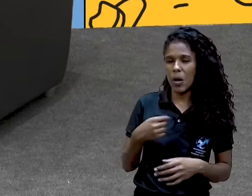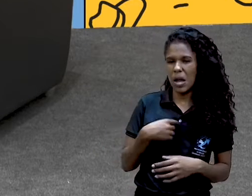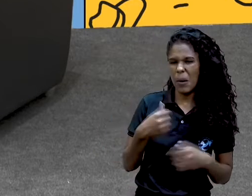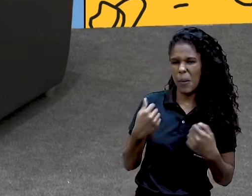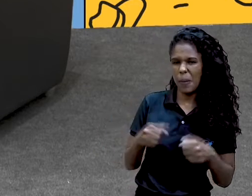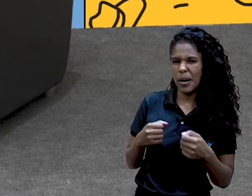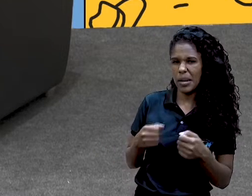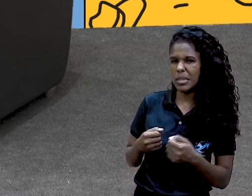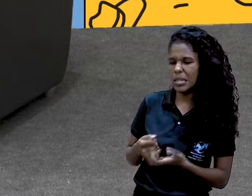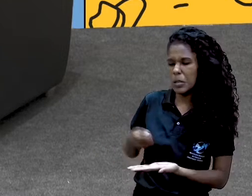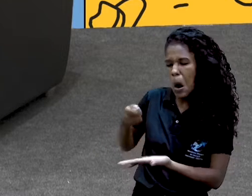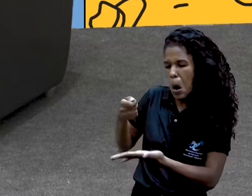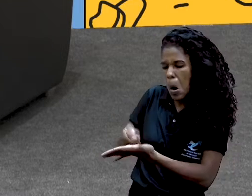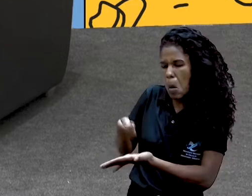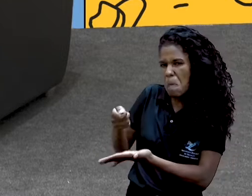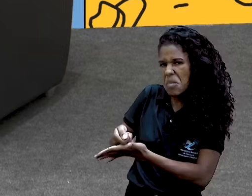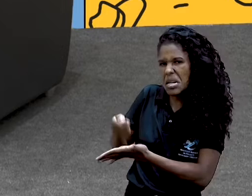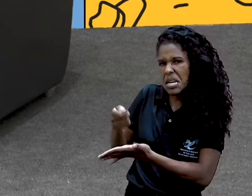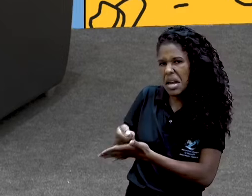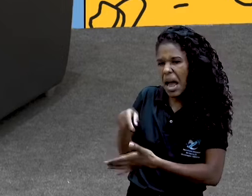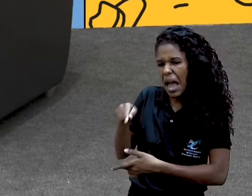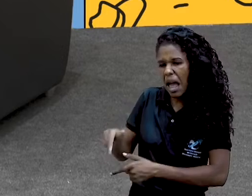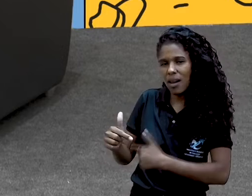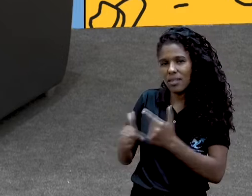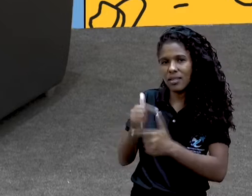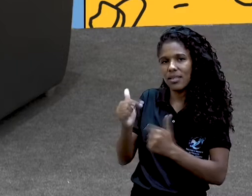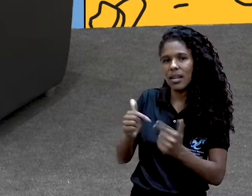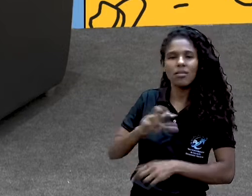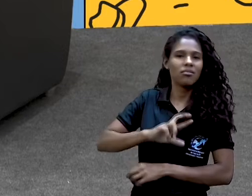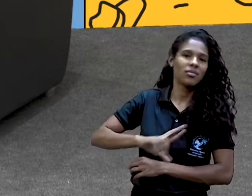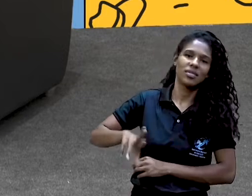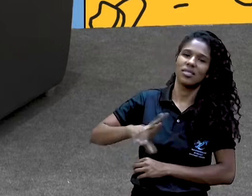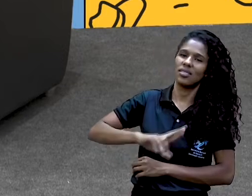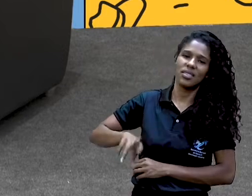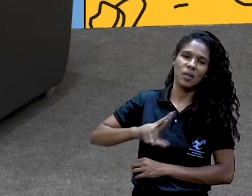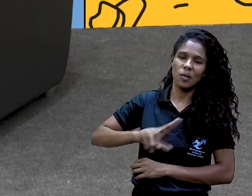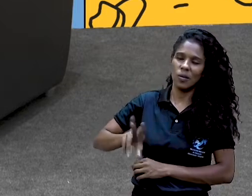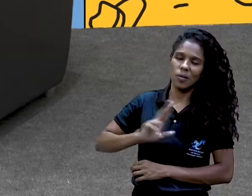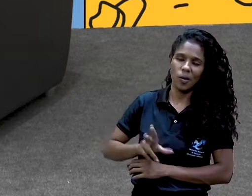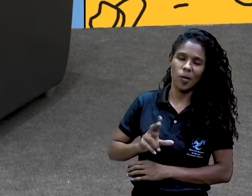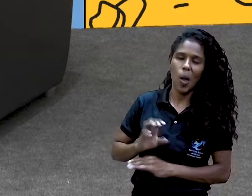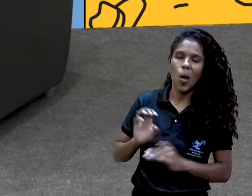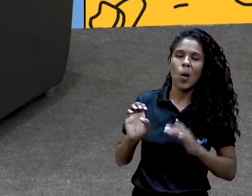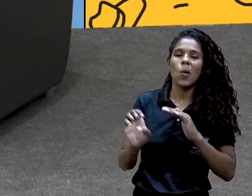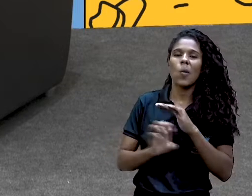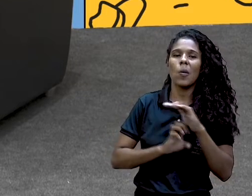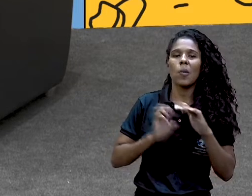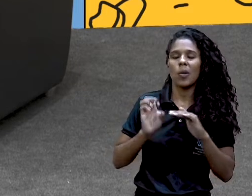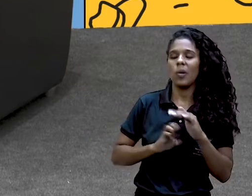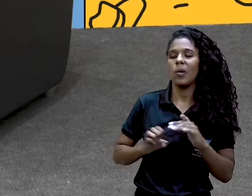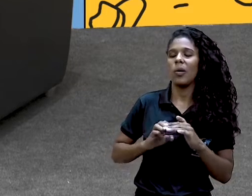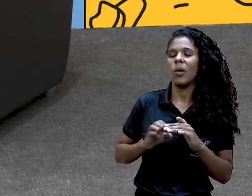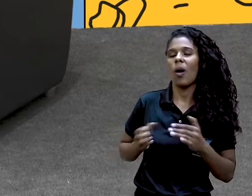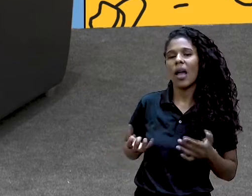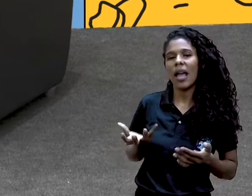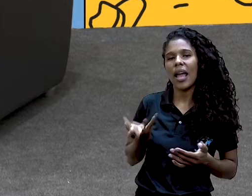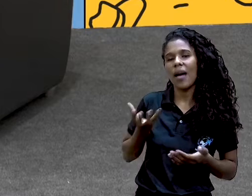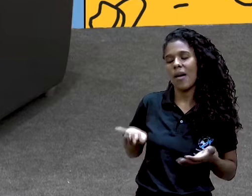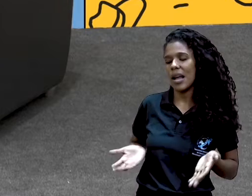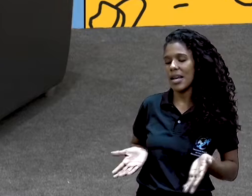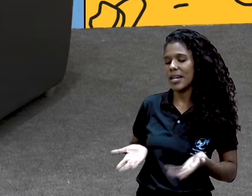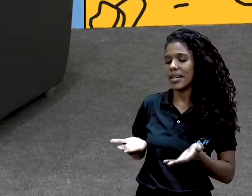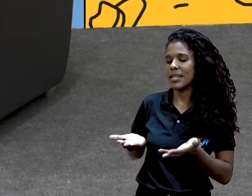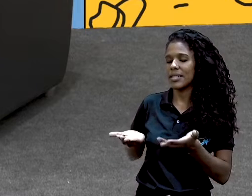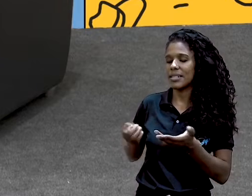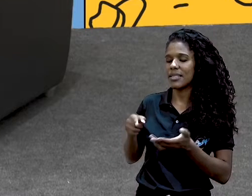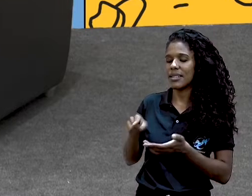criança. Não, o empreendedorismo ele vai trabalhar o desenvolvimento das habilidades de maneira que a criança nem perceba. Com o